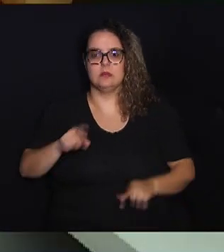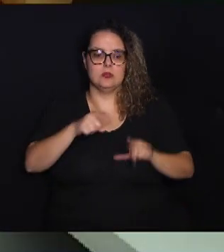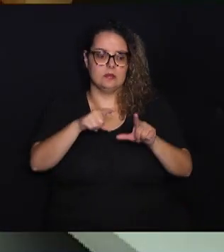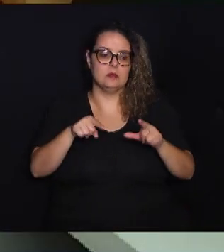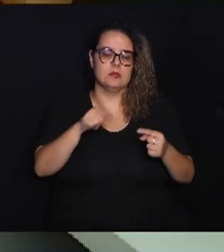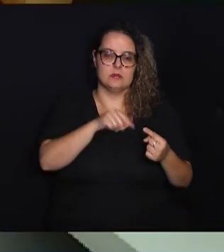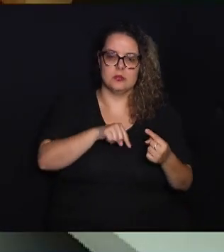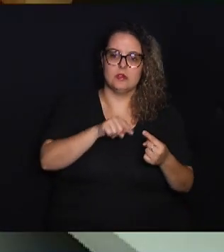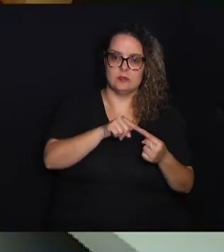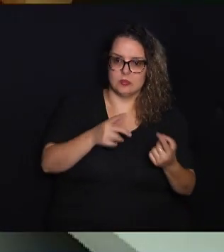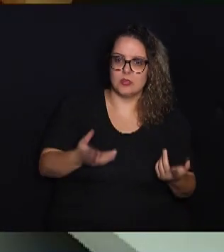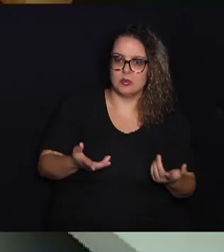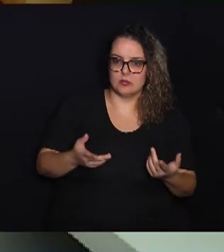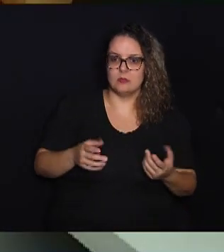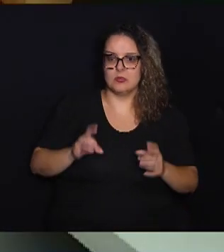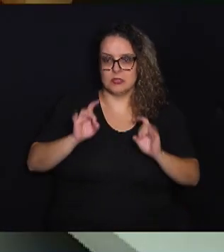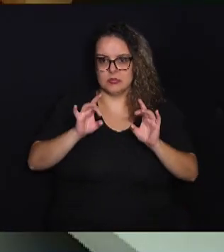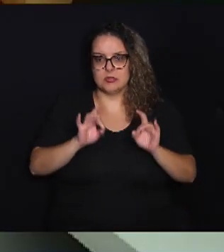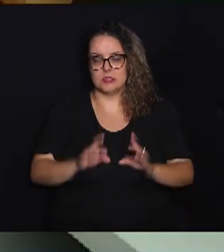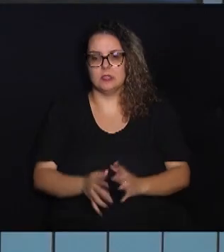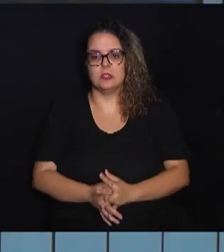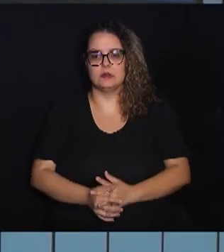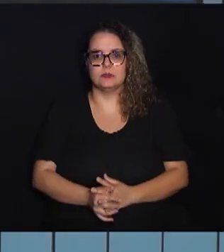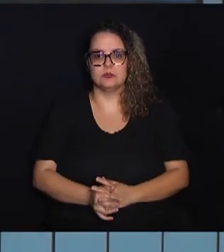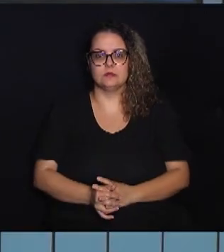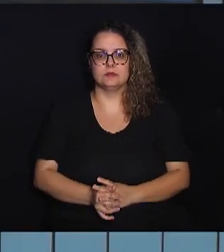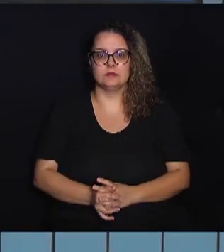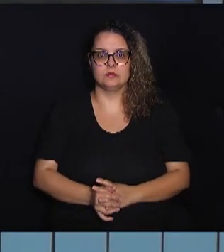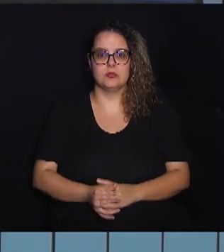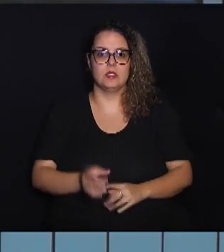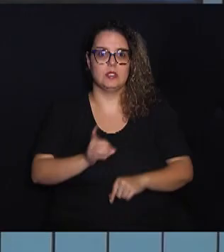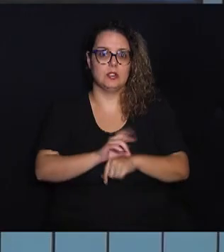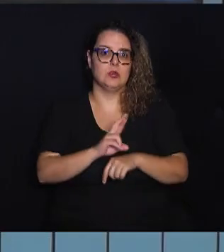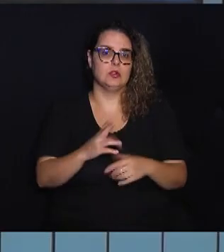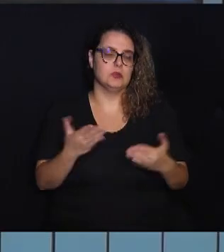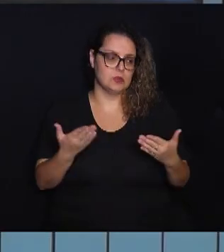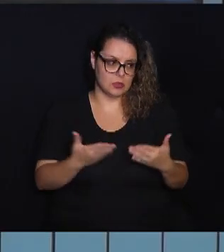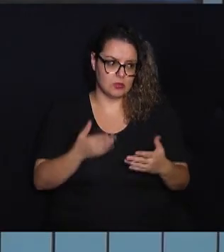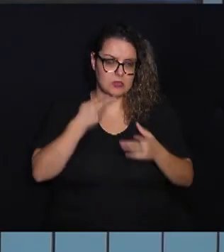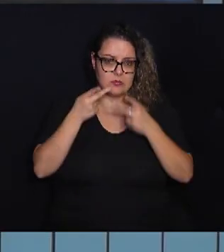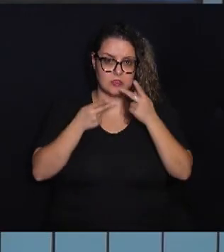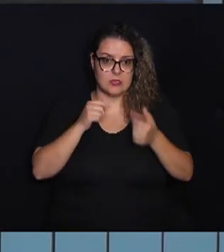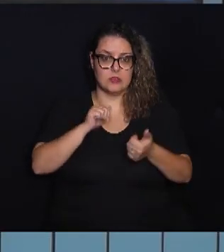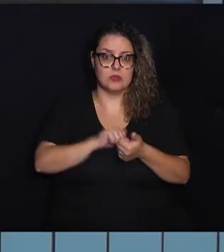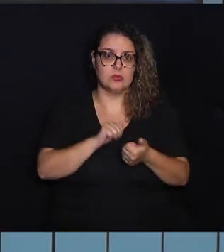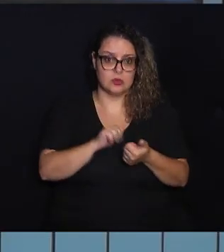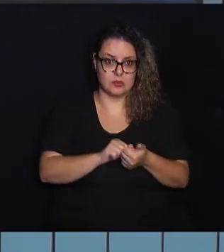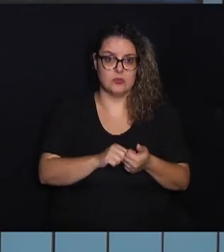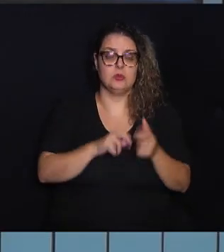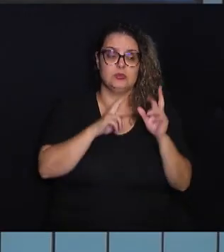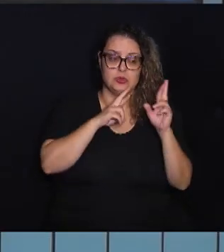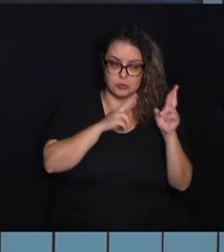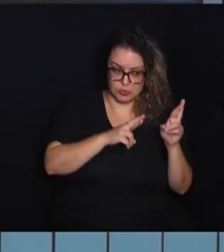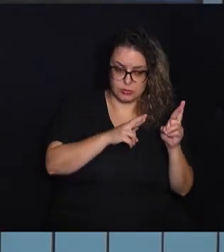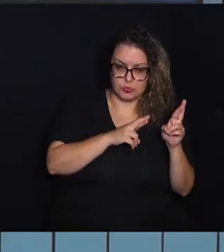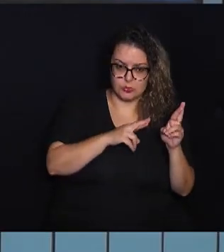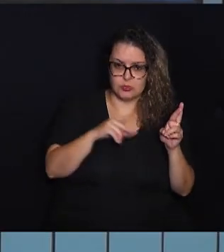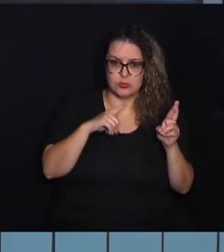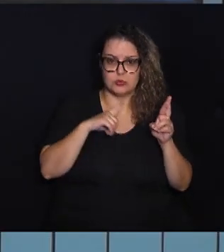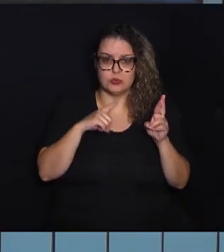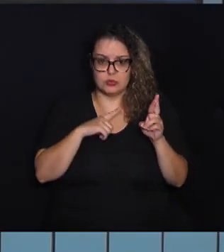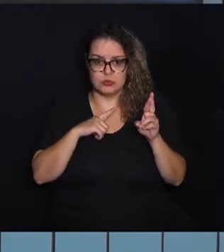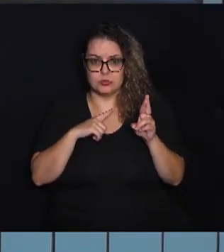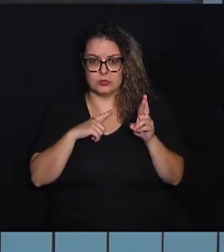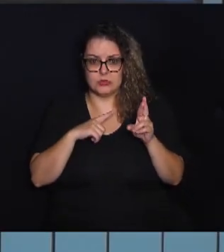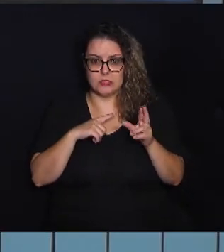de equipamentos mais sofisticados. Doutora, agora falando em qualidade do sono, né? Existe aquela